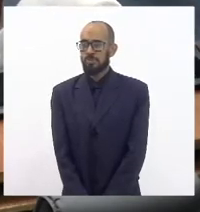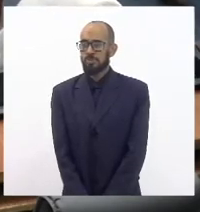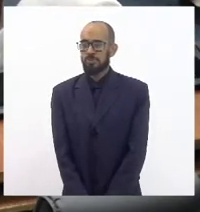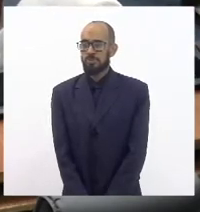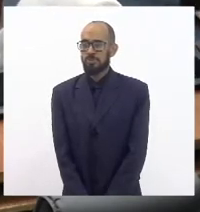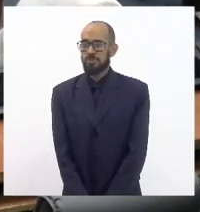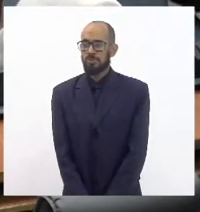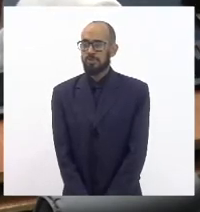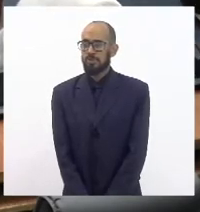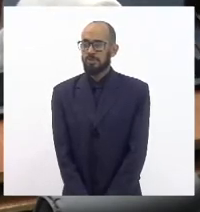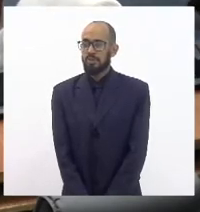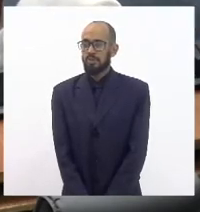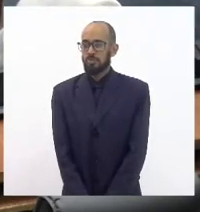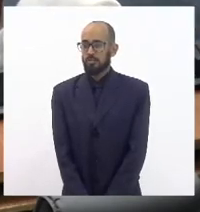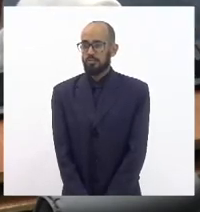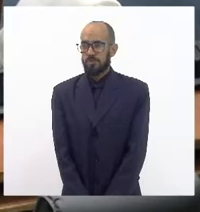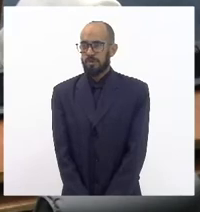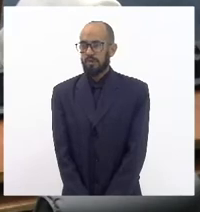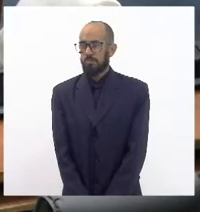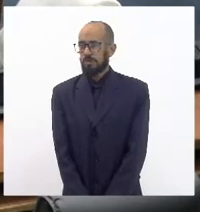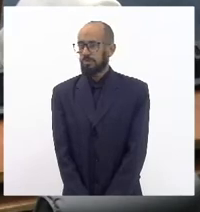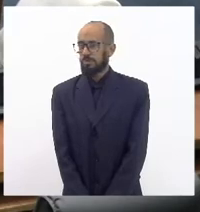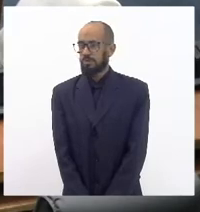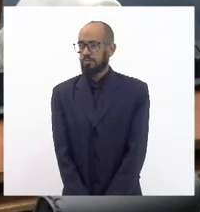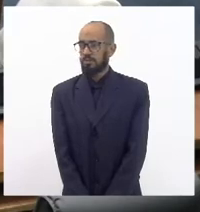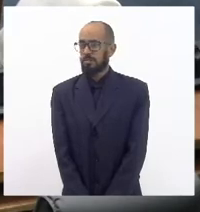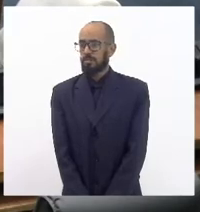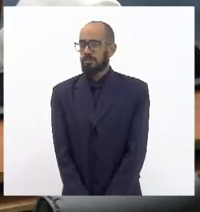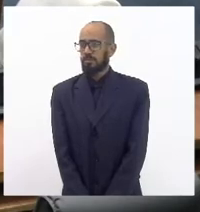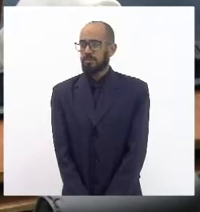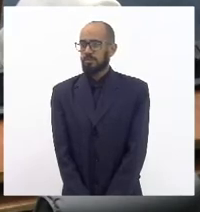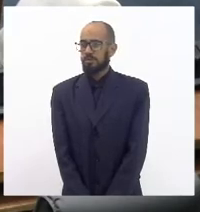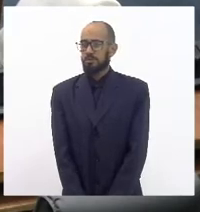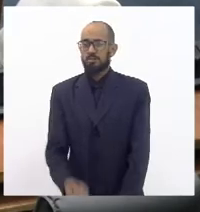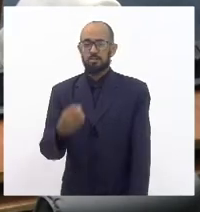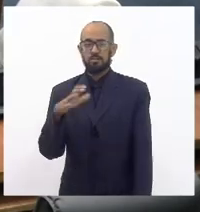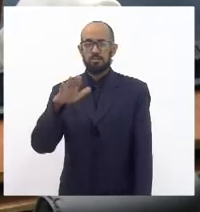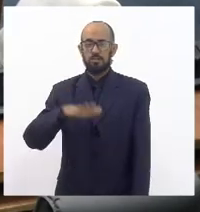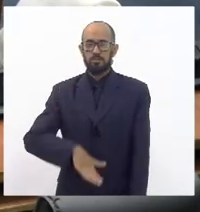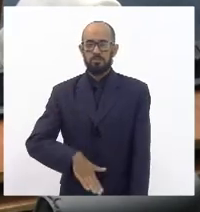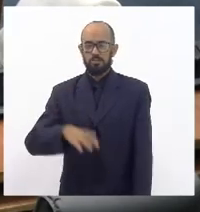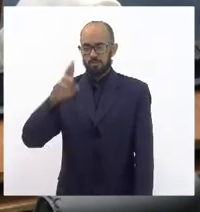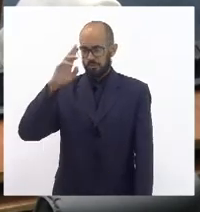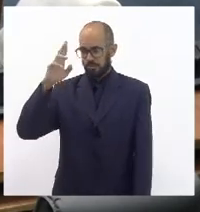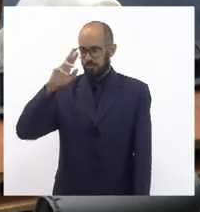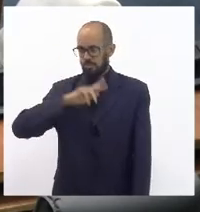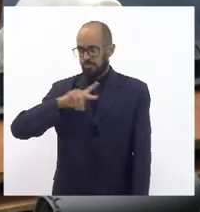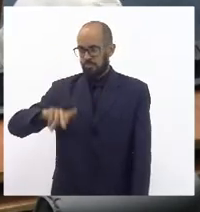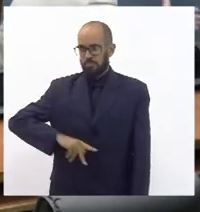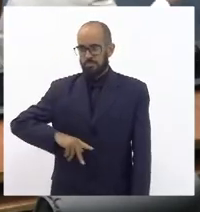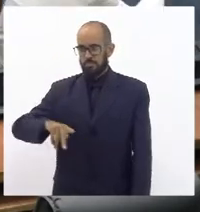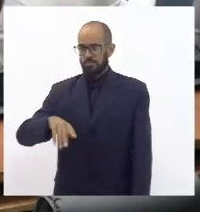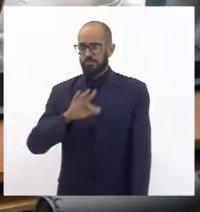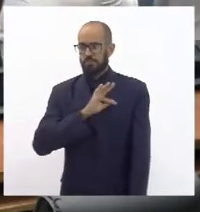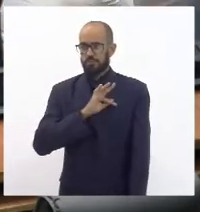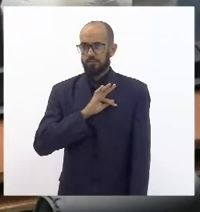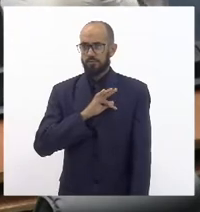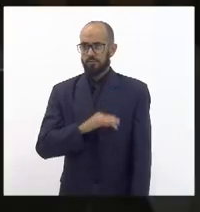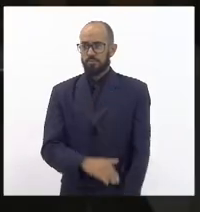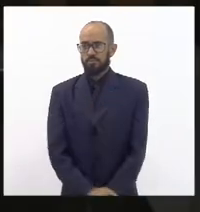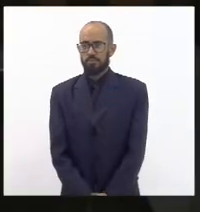E aí Oi boa tarde senhora Presidente deputada Martha Rocha